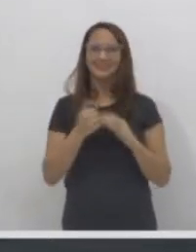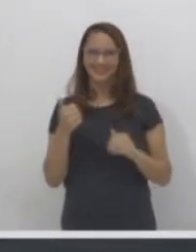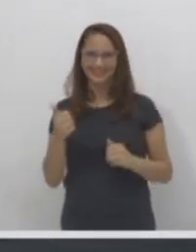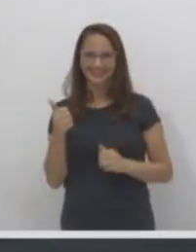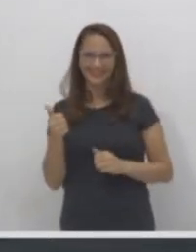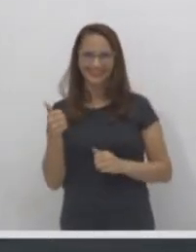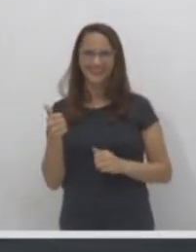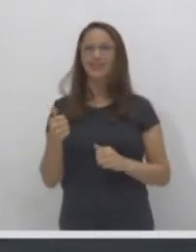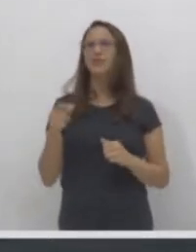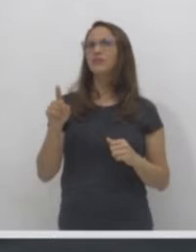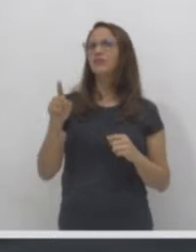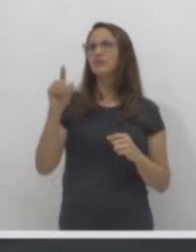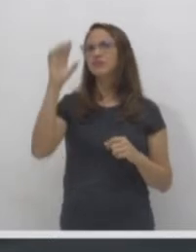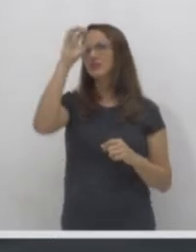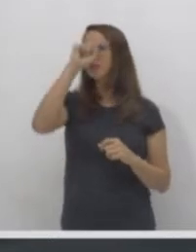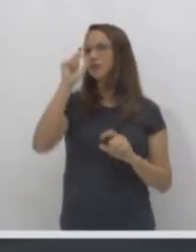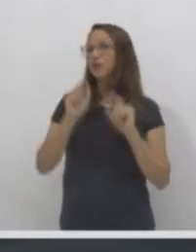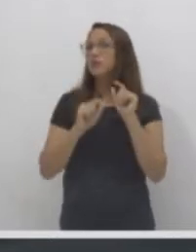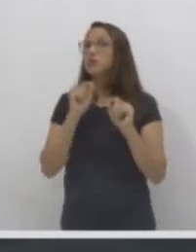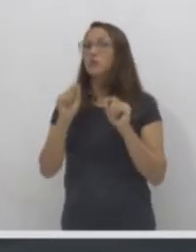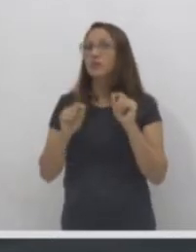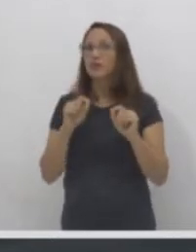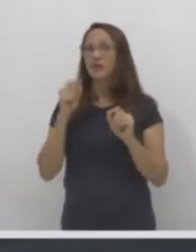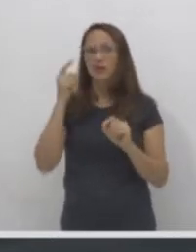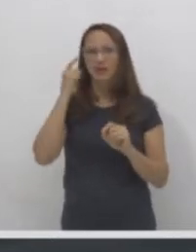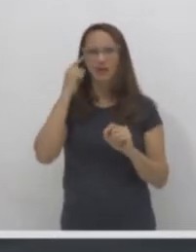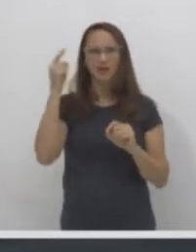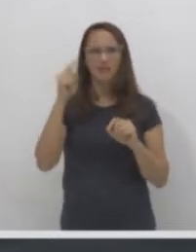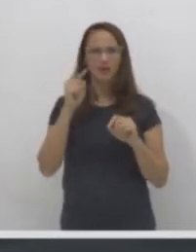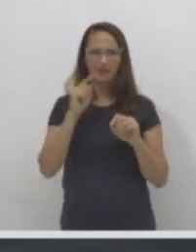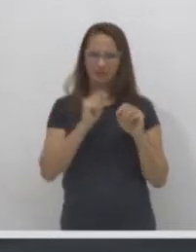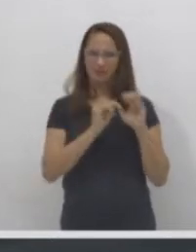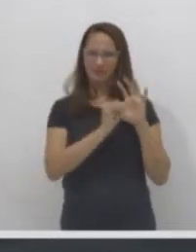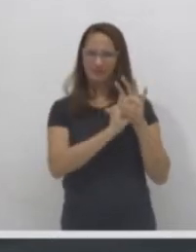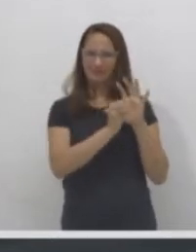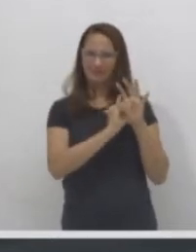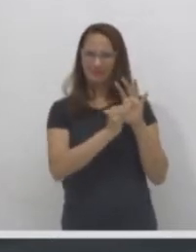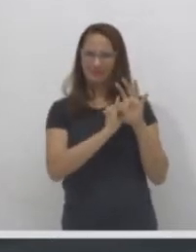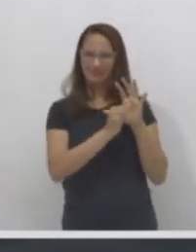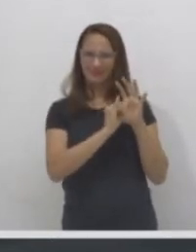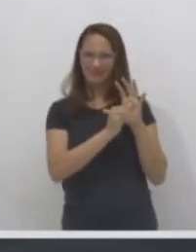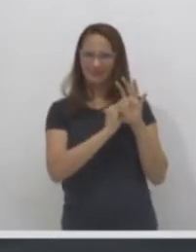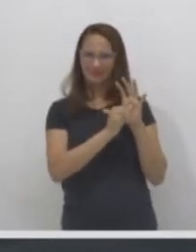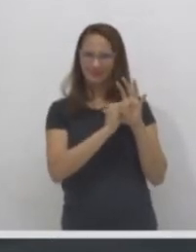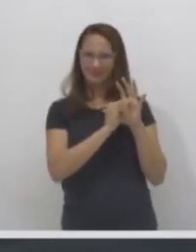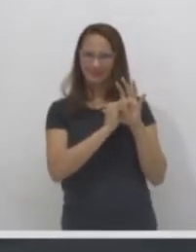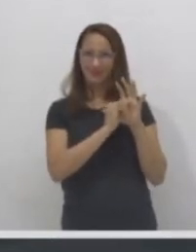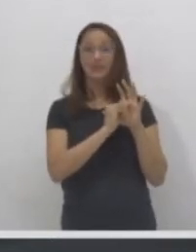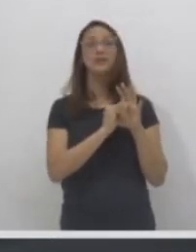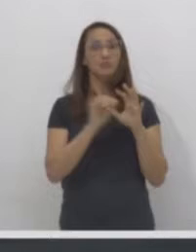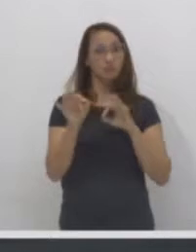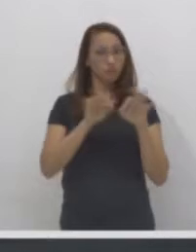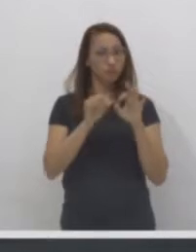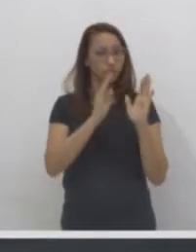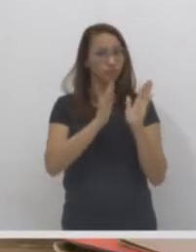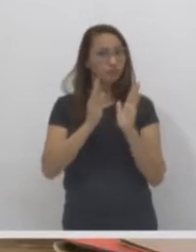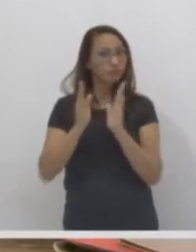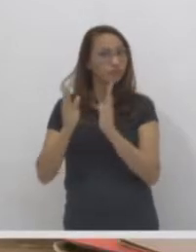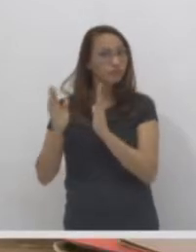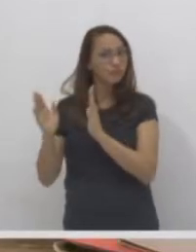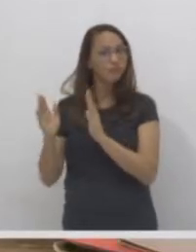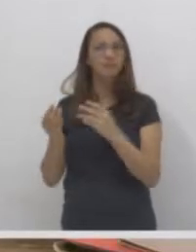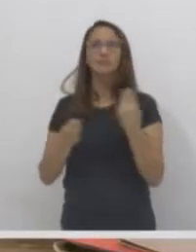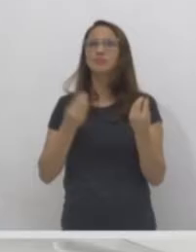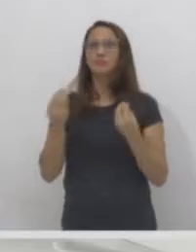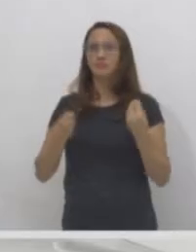estudar rapidamente, relembrar, na verdade, a fábula e nós vamos partir para a construção dessa fábula. Vem comigo para o slide.